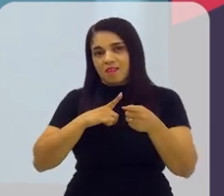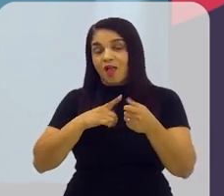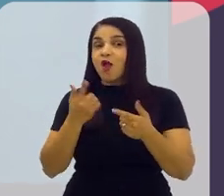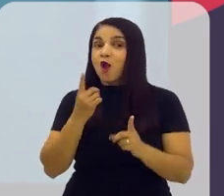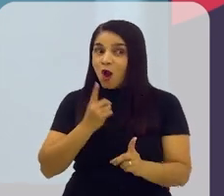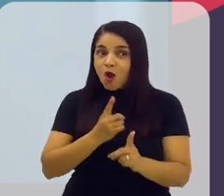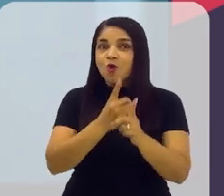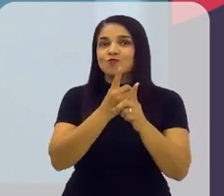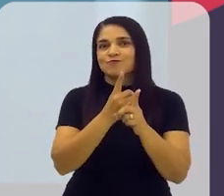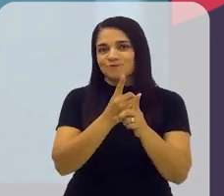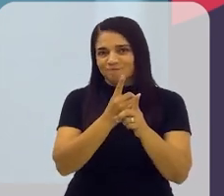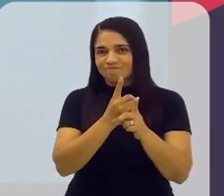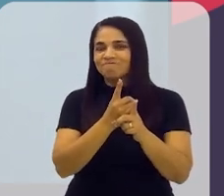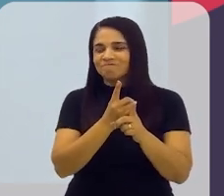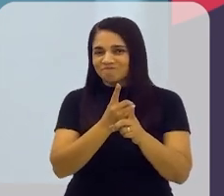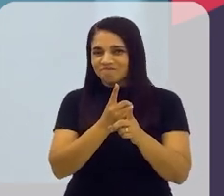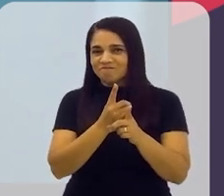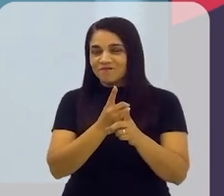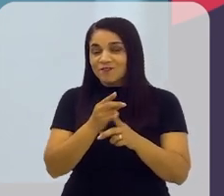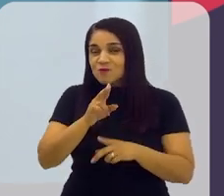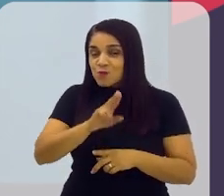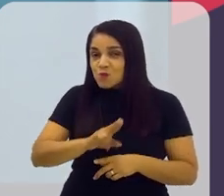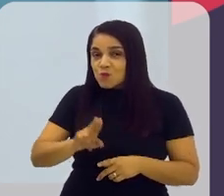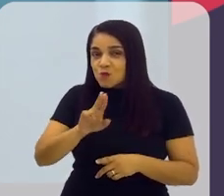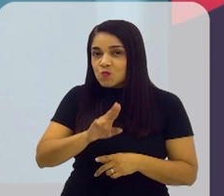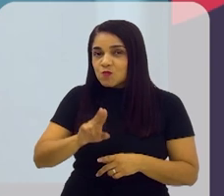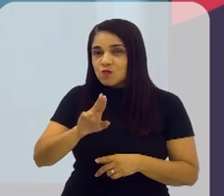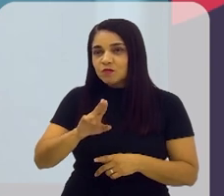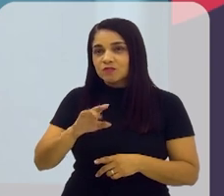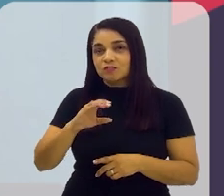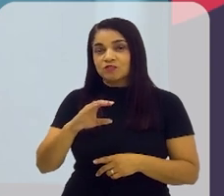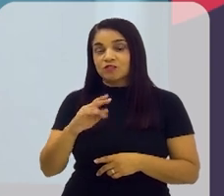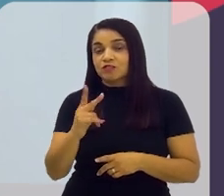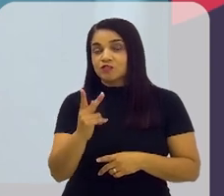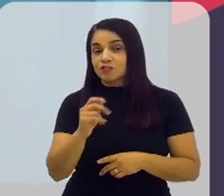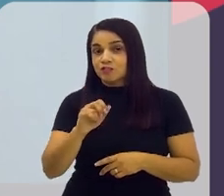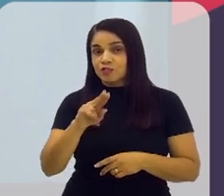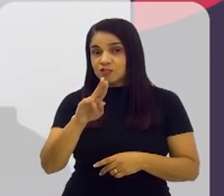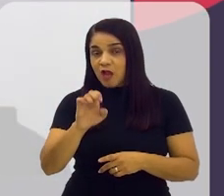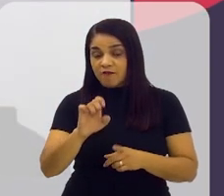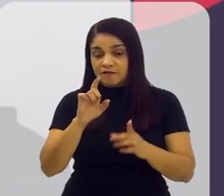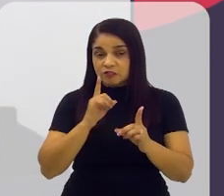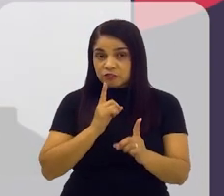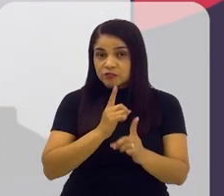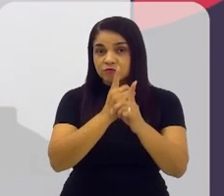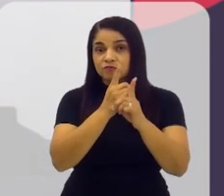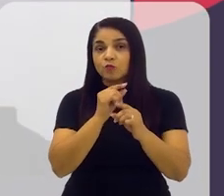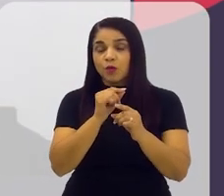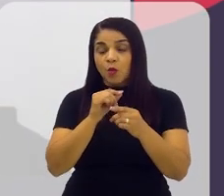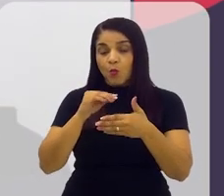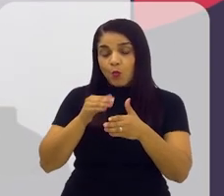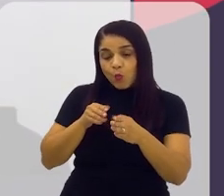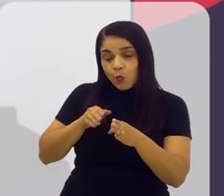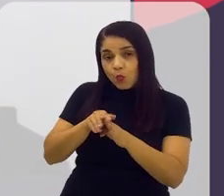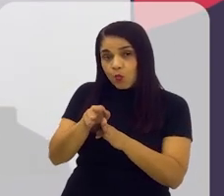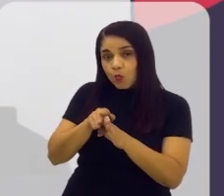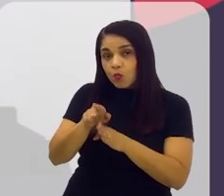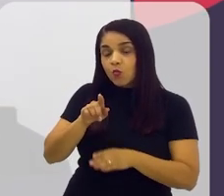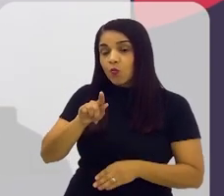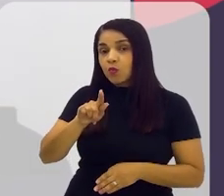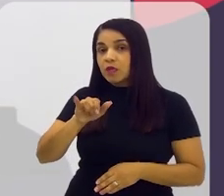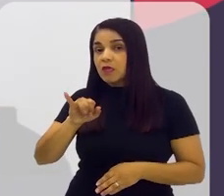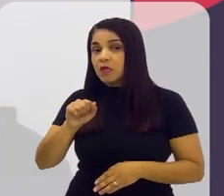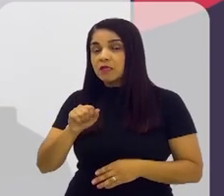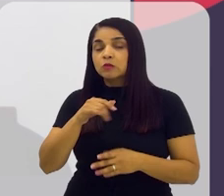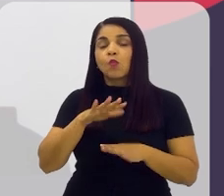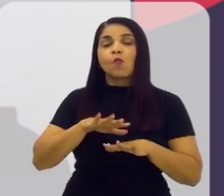E felizmente a gente encontrou e a gente faz uso de uma coisa que a gente chama de chave de identificação. É um guia que ajuda a gente a tomar a decisão para